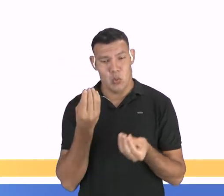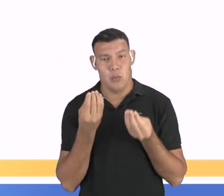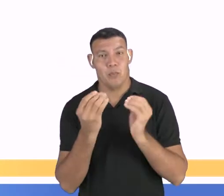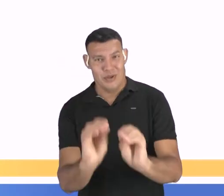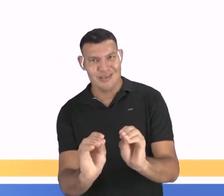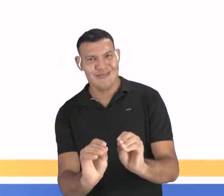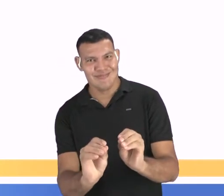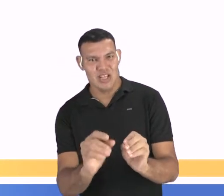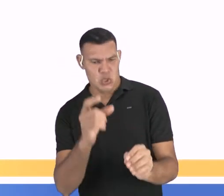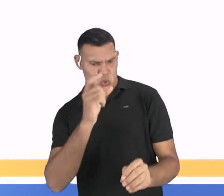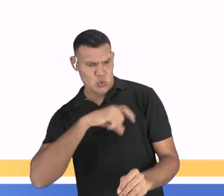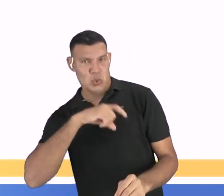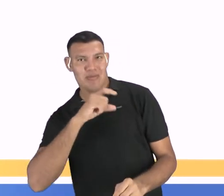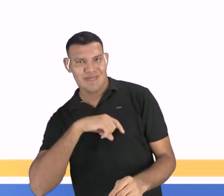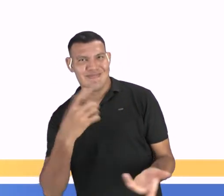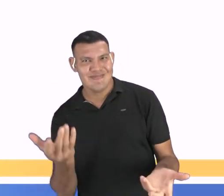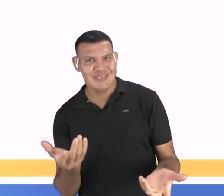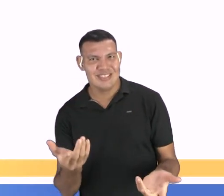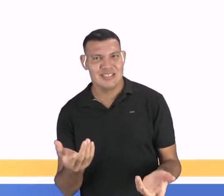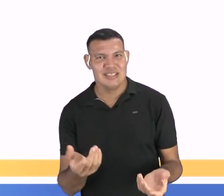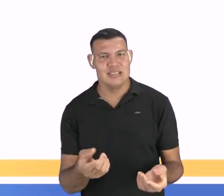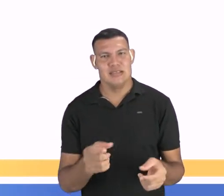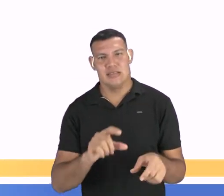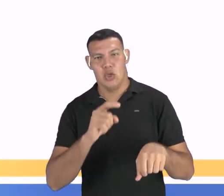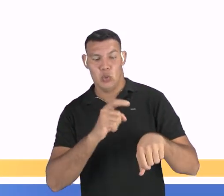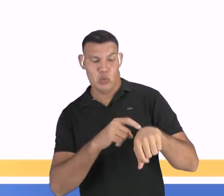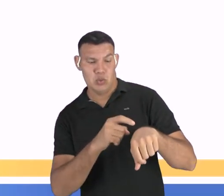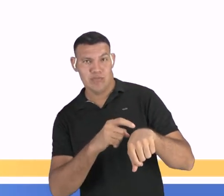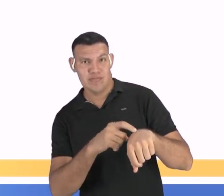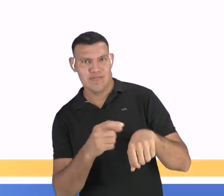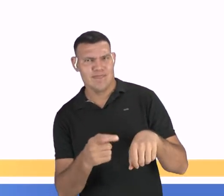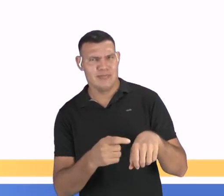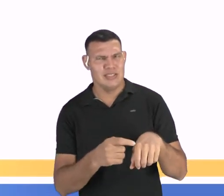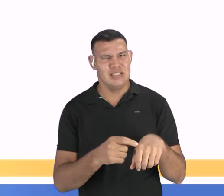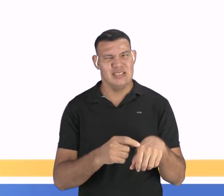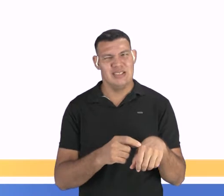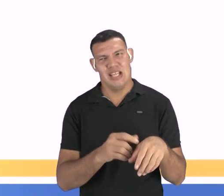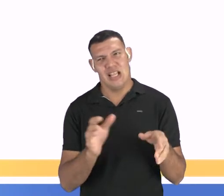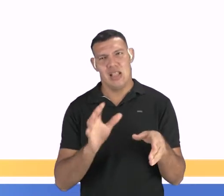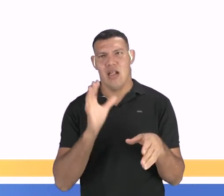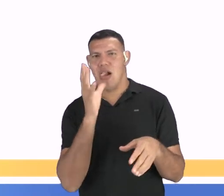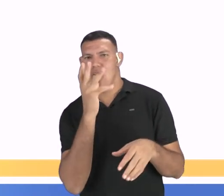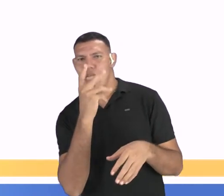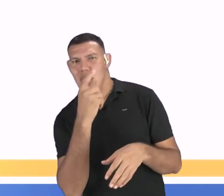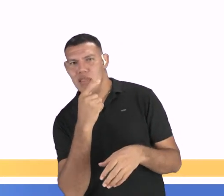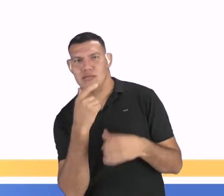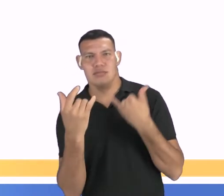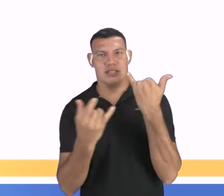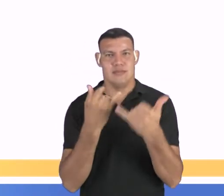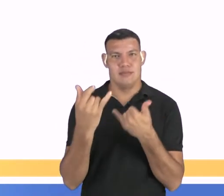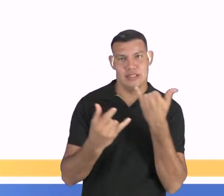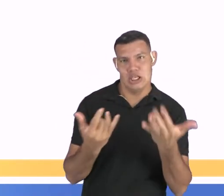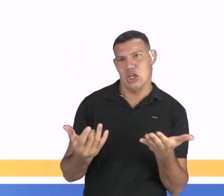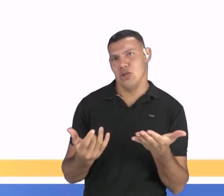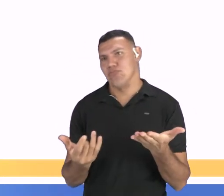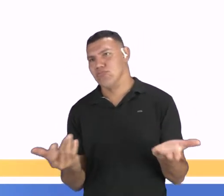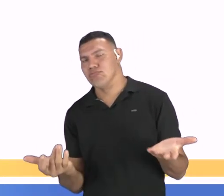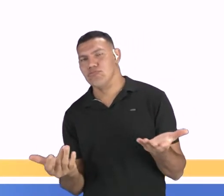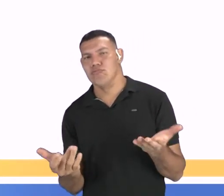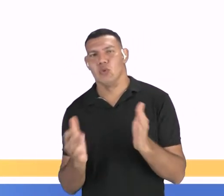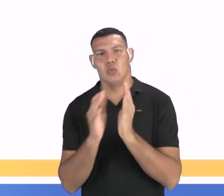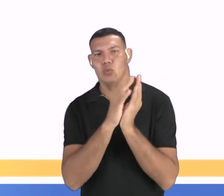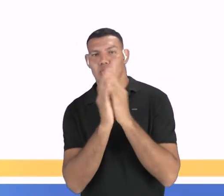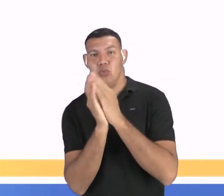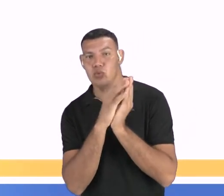descontados por cada período de tempo de uso dos jogos. Dependendo da pontuação da criança no jogo,